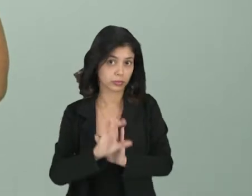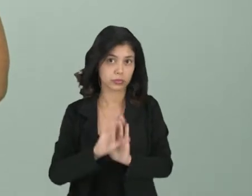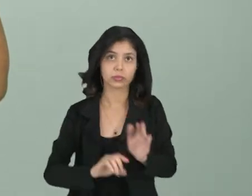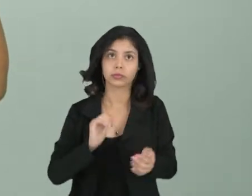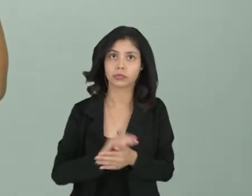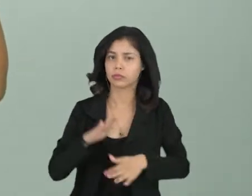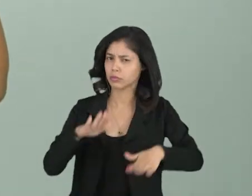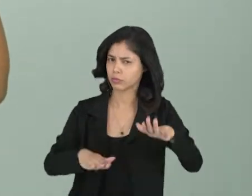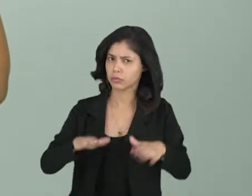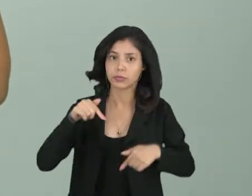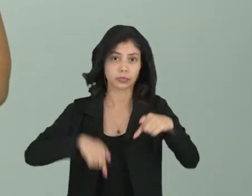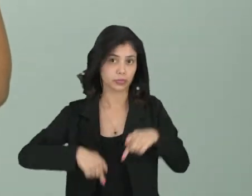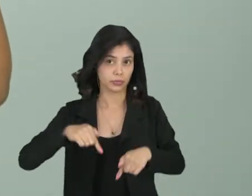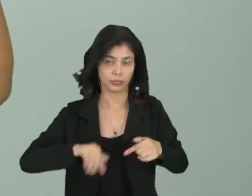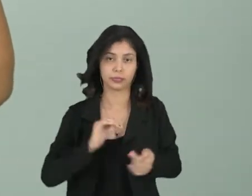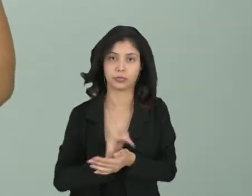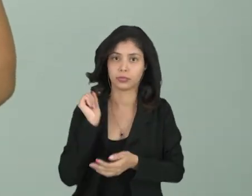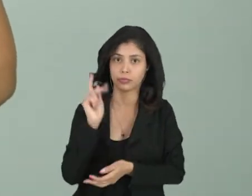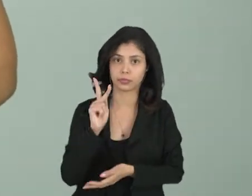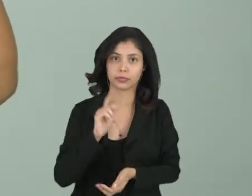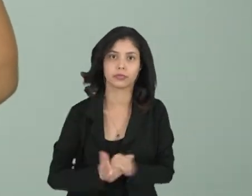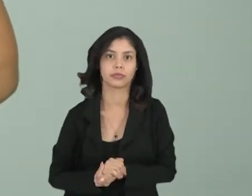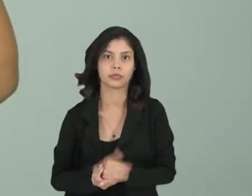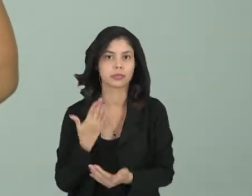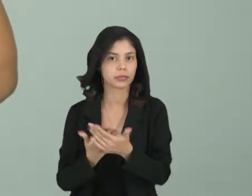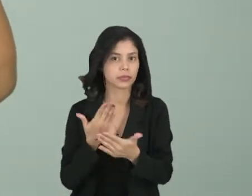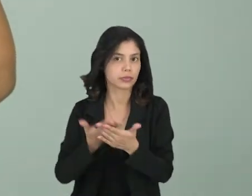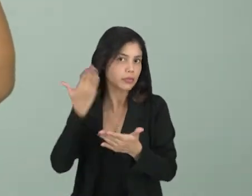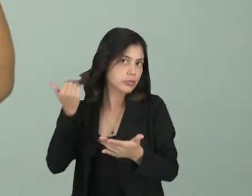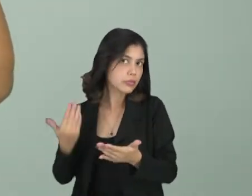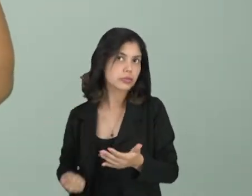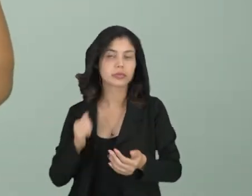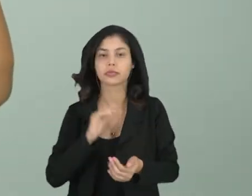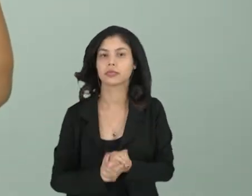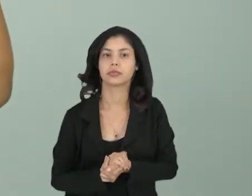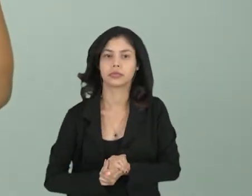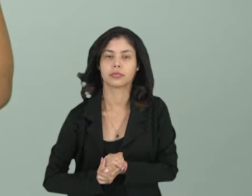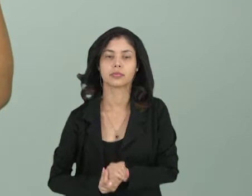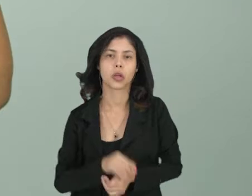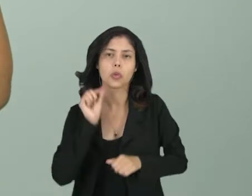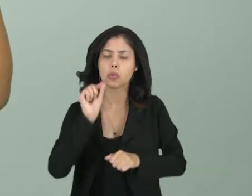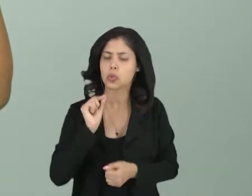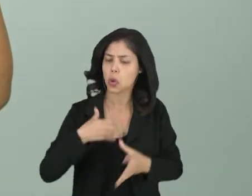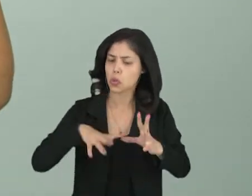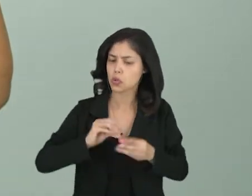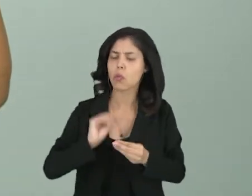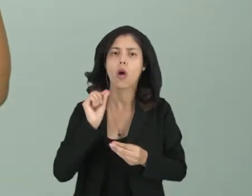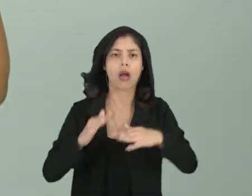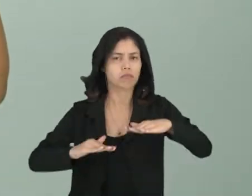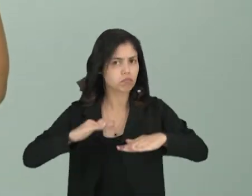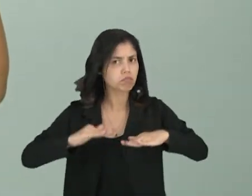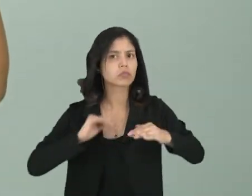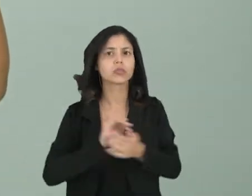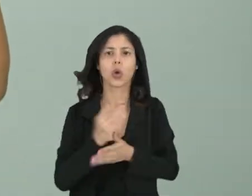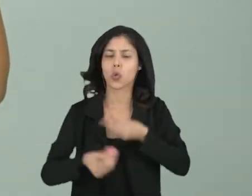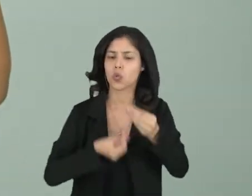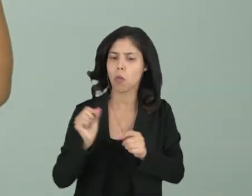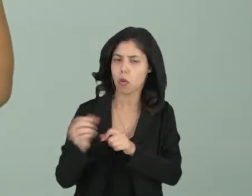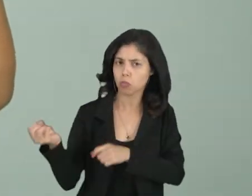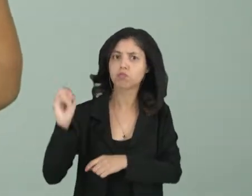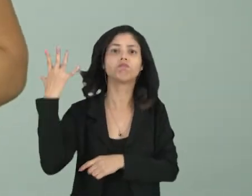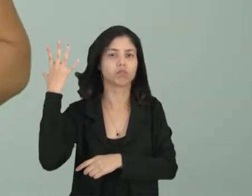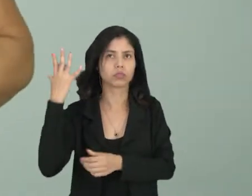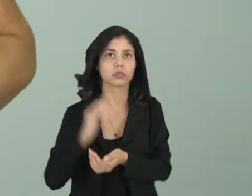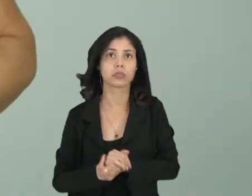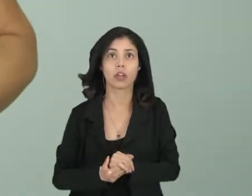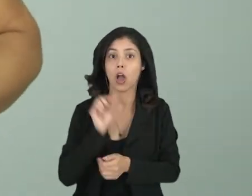sobre equilíbrio químico, ok? Então, na aula passada a gente deu uma introduçãozinha do que é o equilíbrio, como que ele se forma e hoje a gente